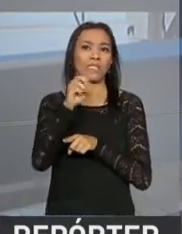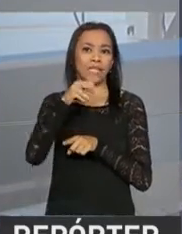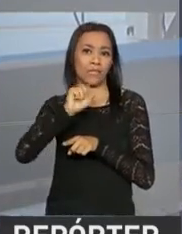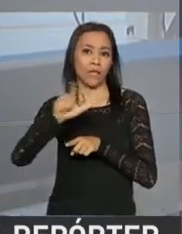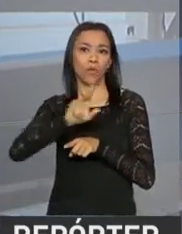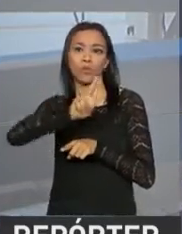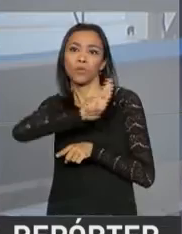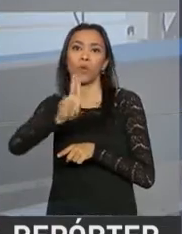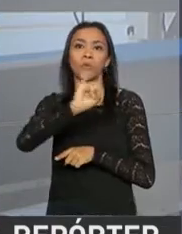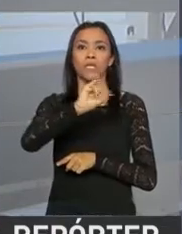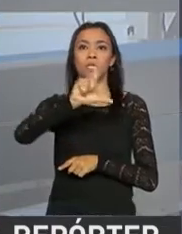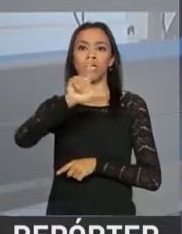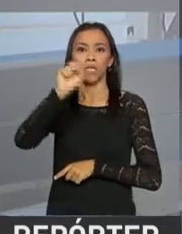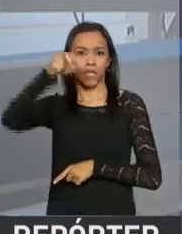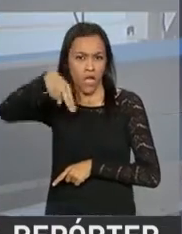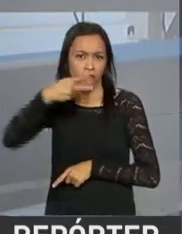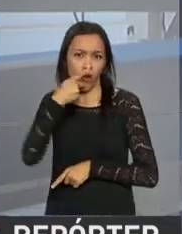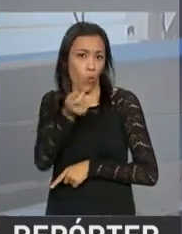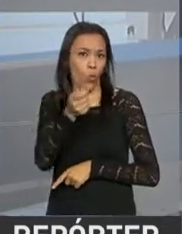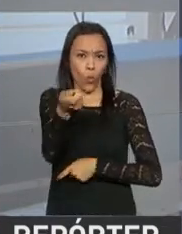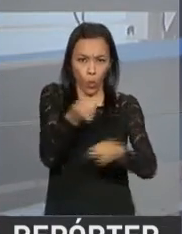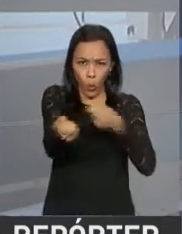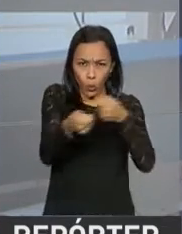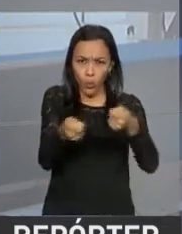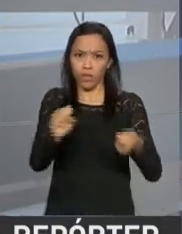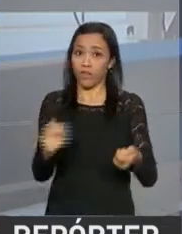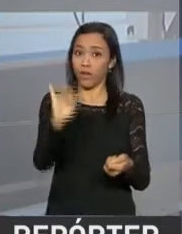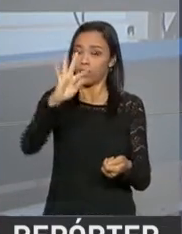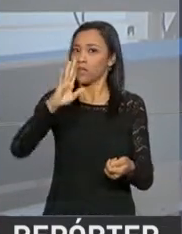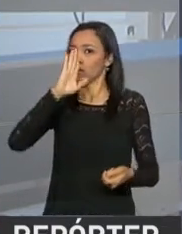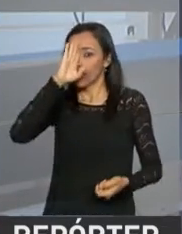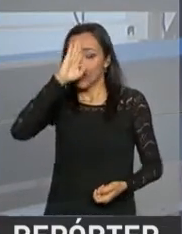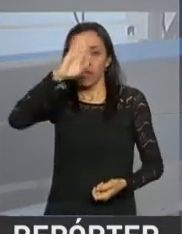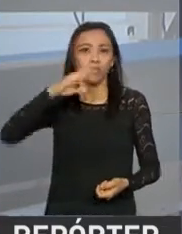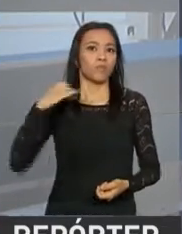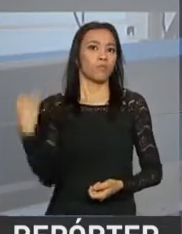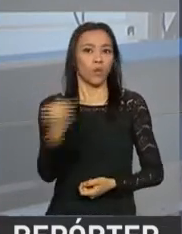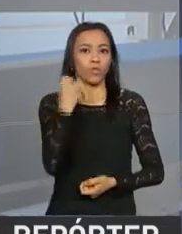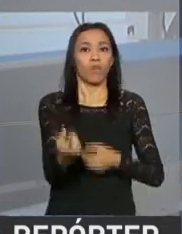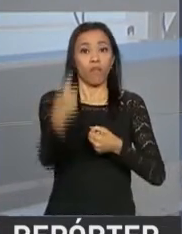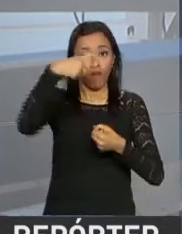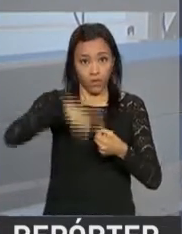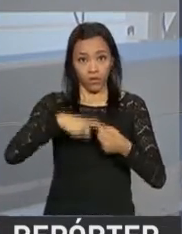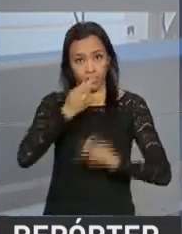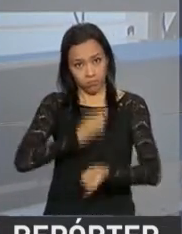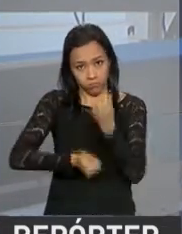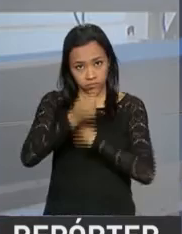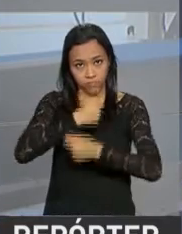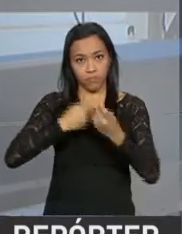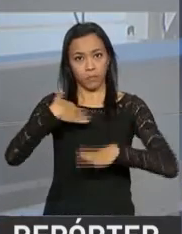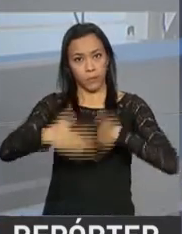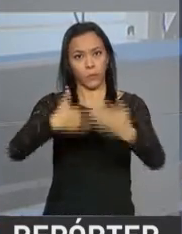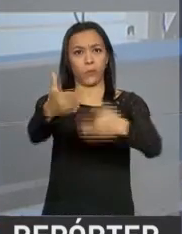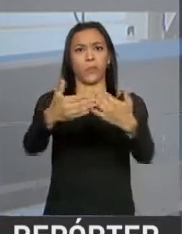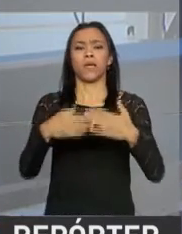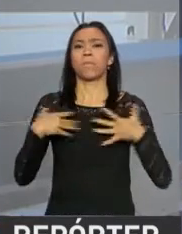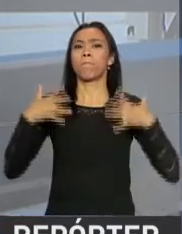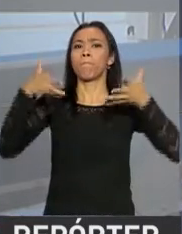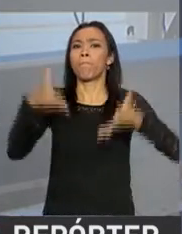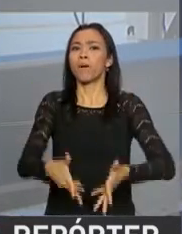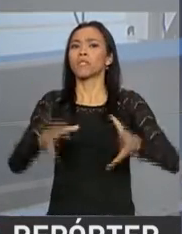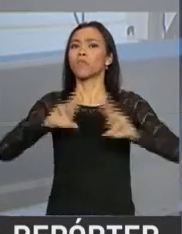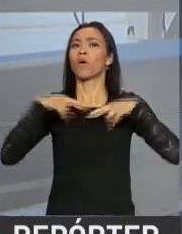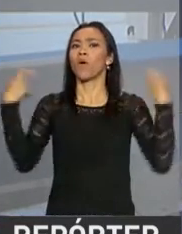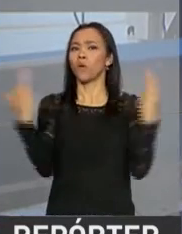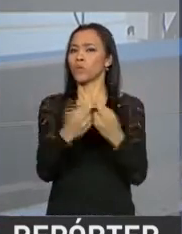goldfajn disse hoje que o controle da inflação é fundamental para a retomada do crescimento da economia ele participa de uma audiência na comissão de